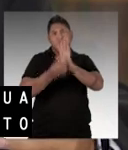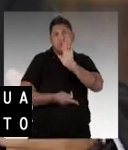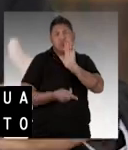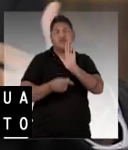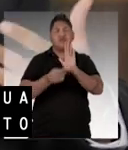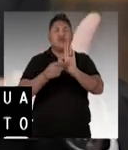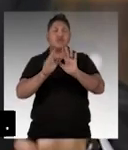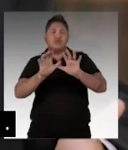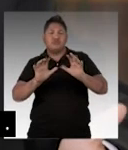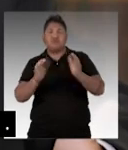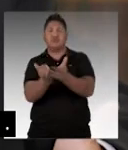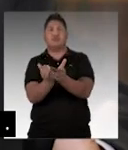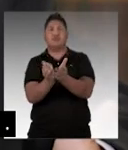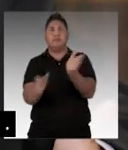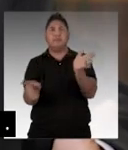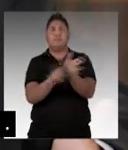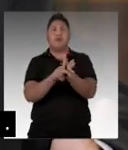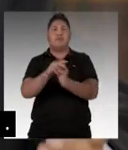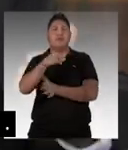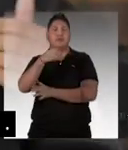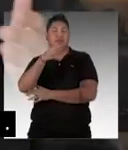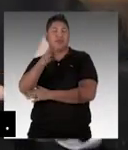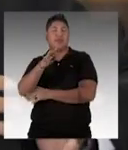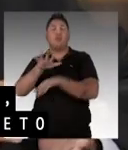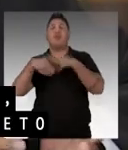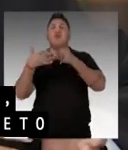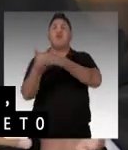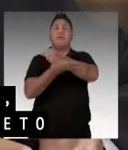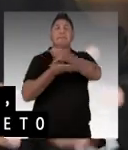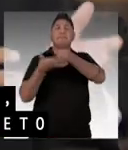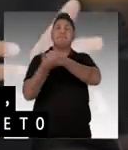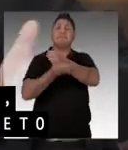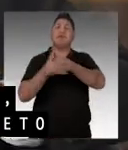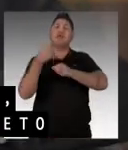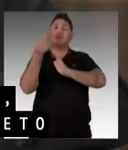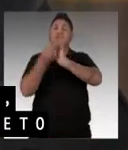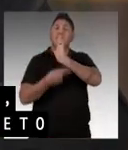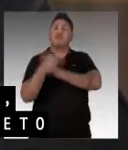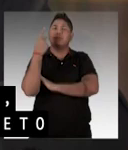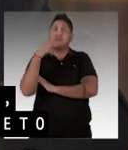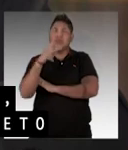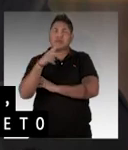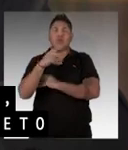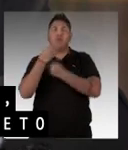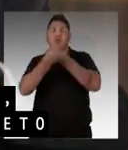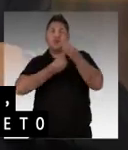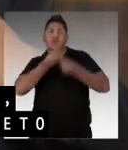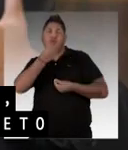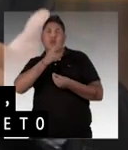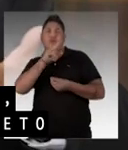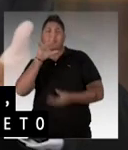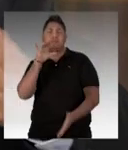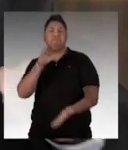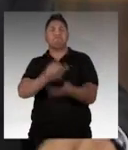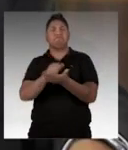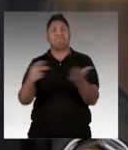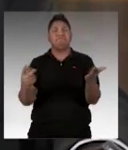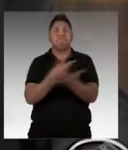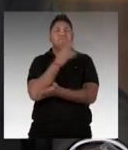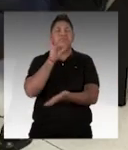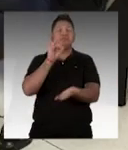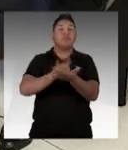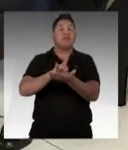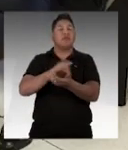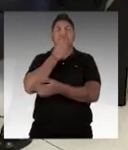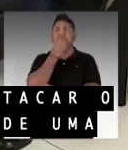um projeto coletivo para o MPT. Quais são as bases, os pilares desse projeto e como ele será